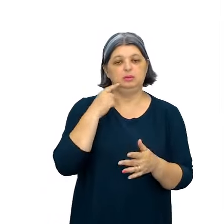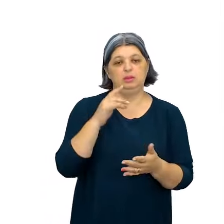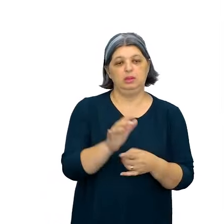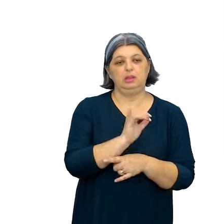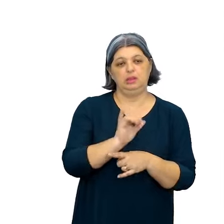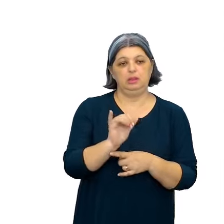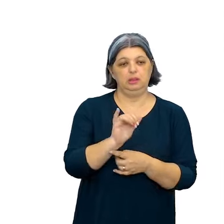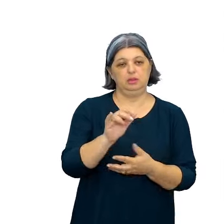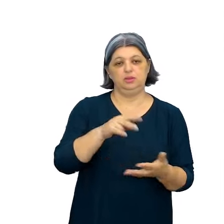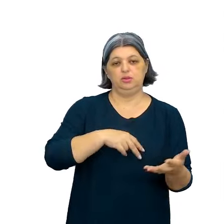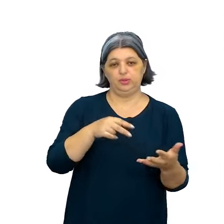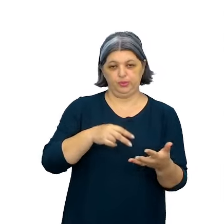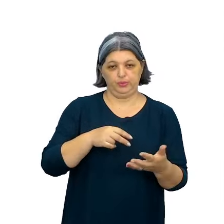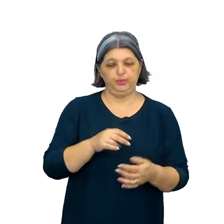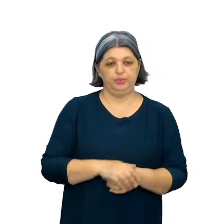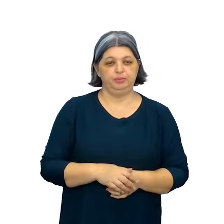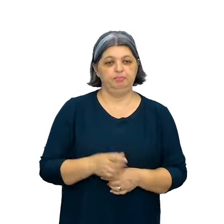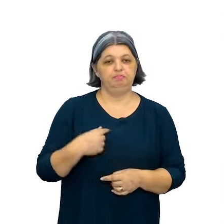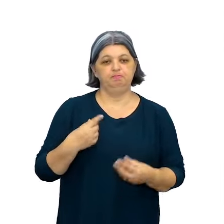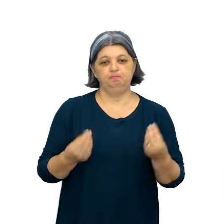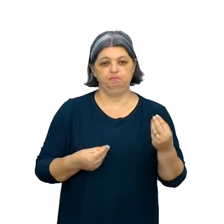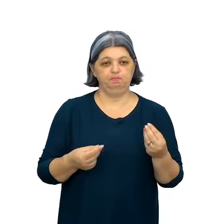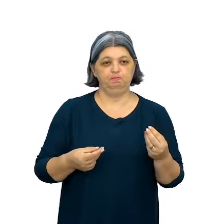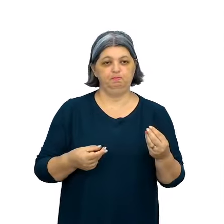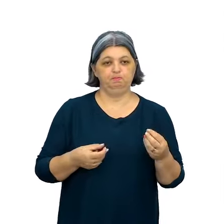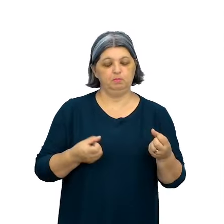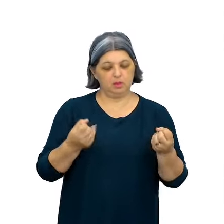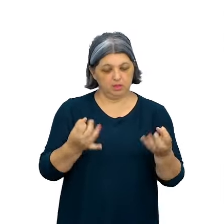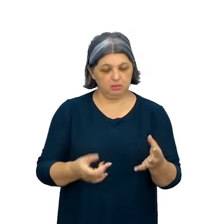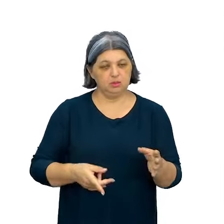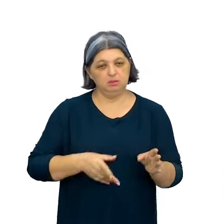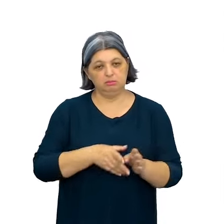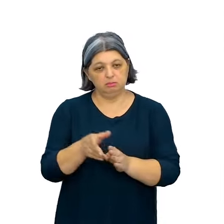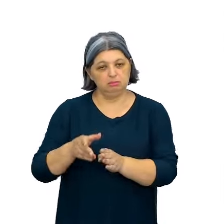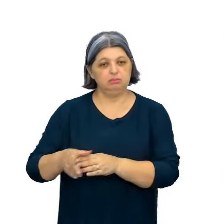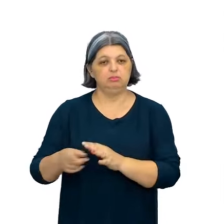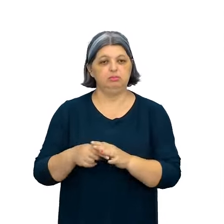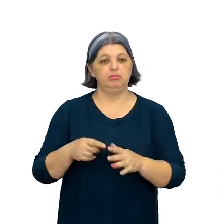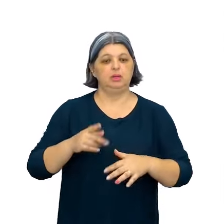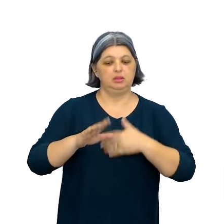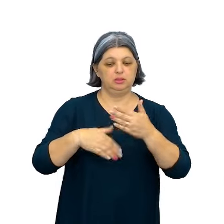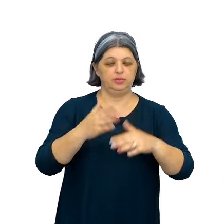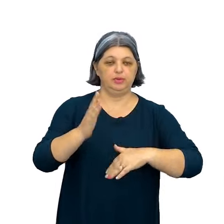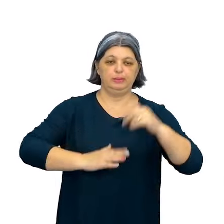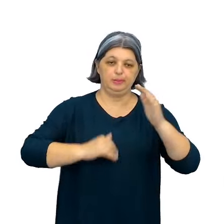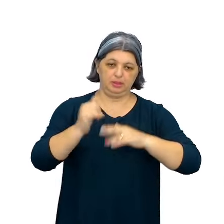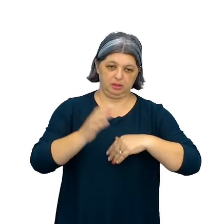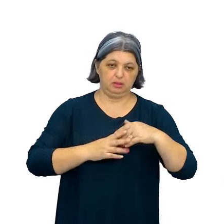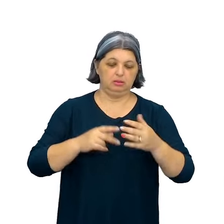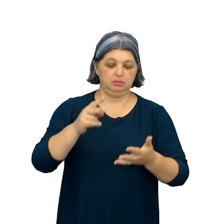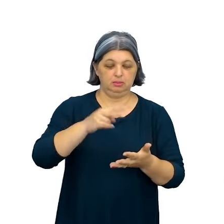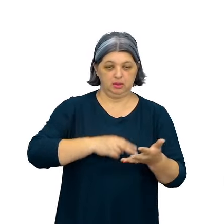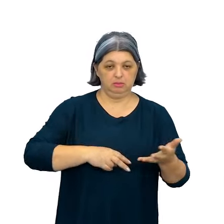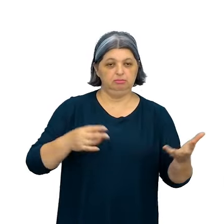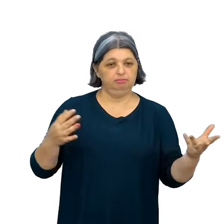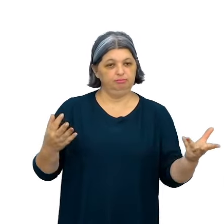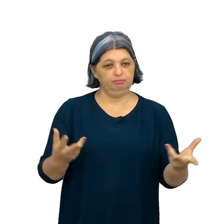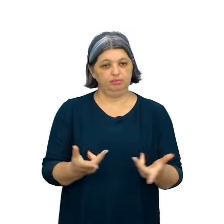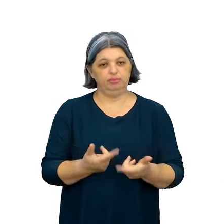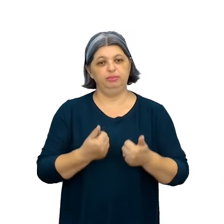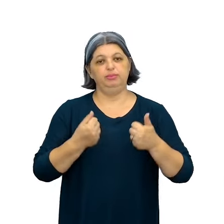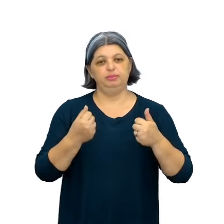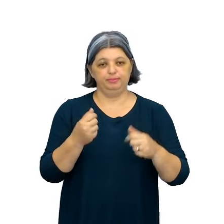leitura. Essas estratégias direcionam os estudantes a desenvolverem habilidades necessárias para uma leitura